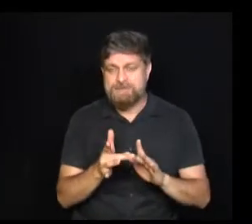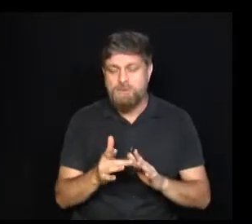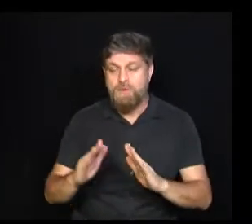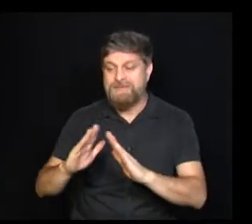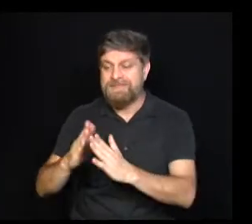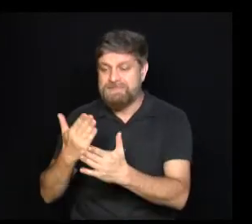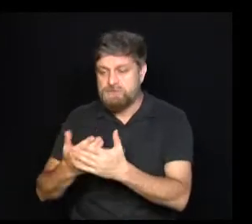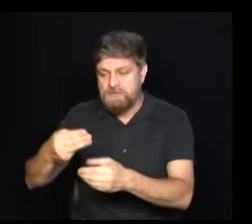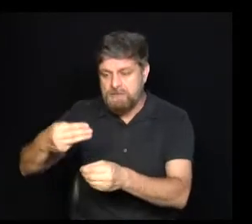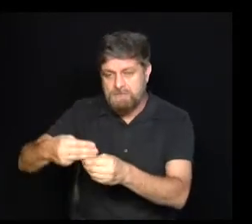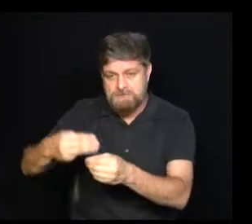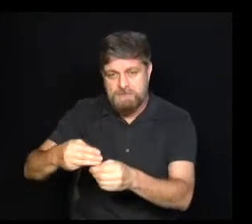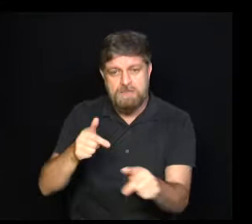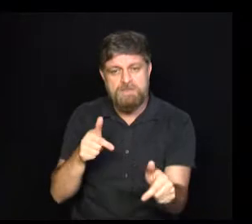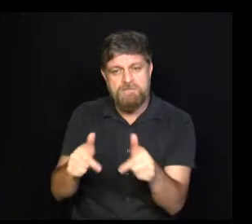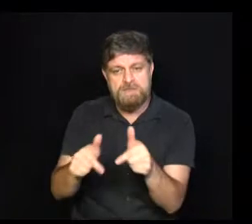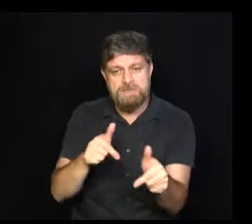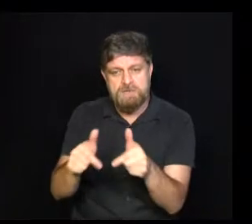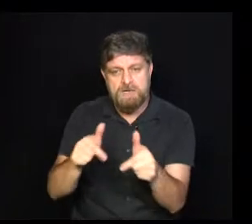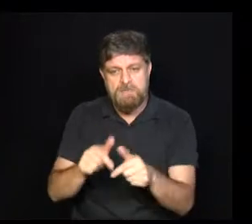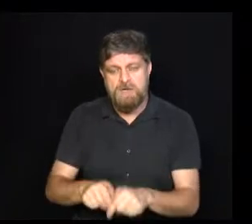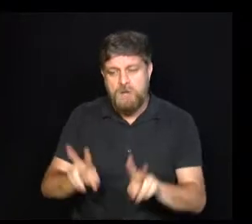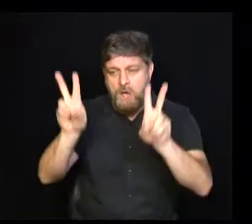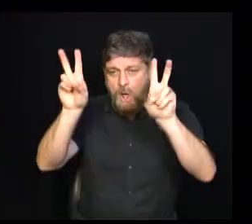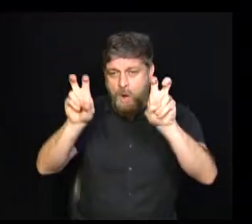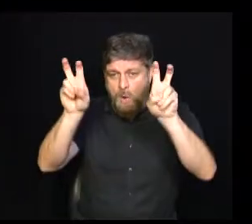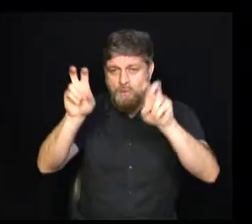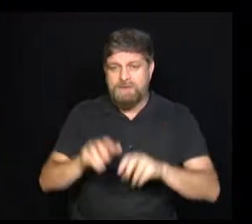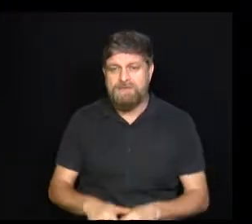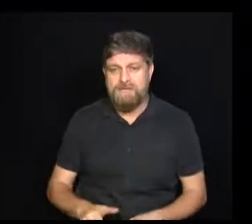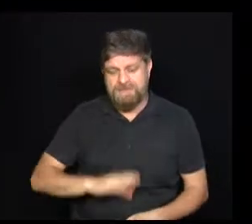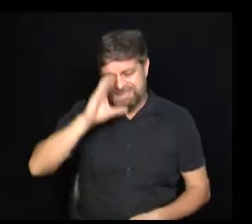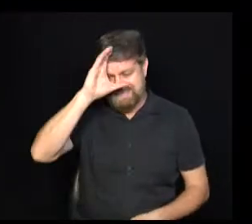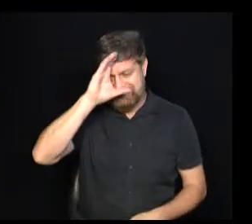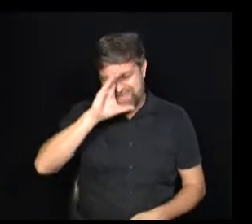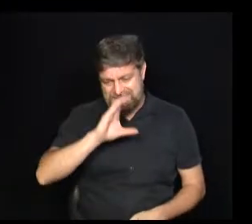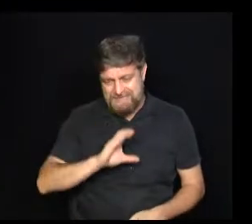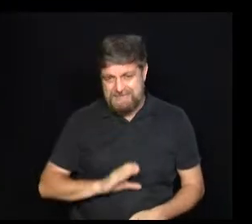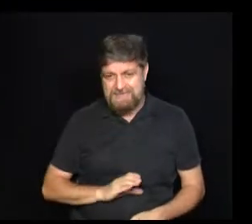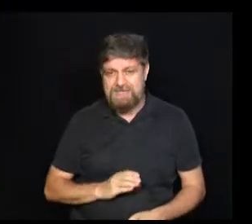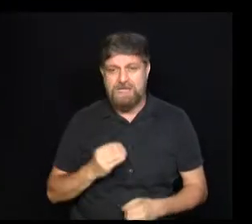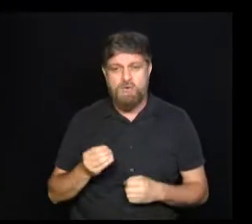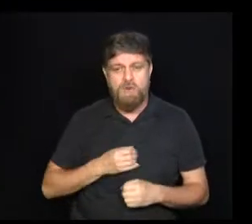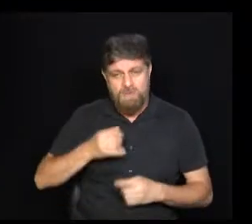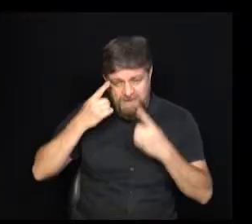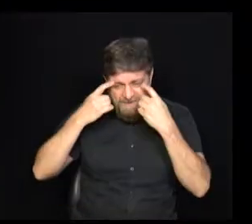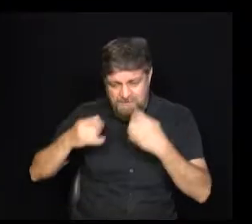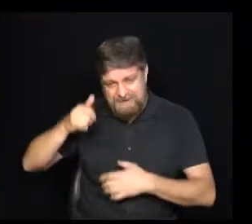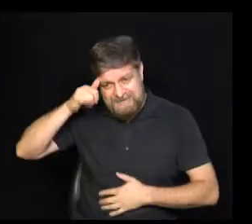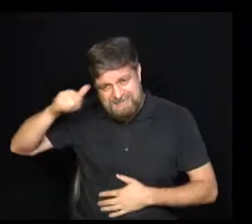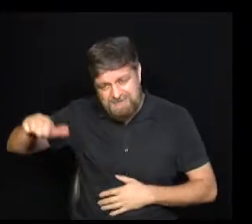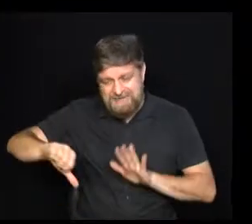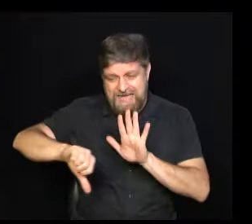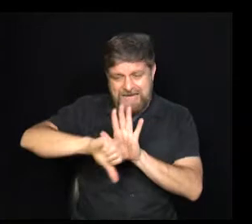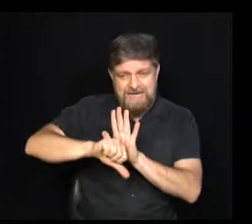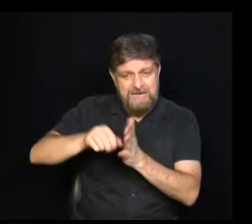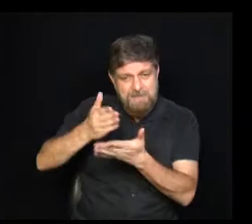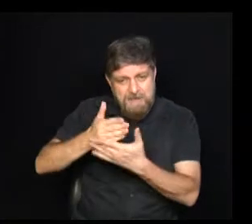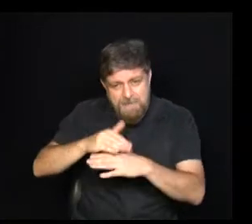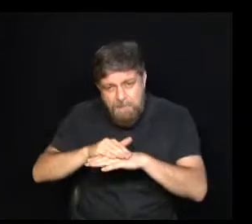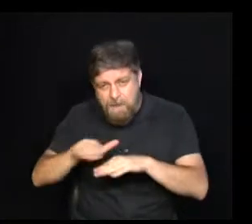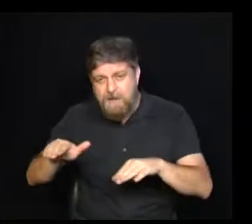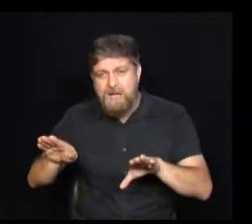escolas municipais as questões voltadas à cidadania, à prevenção à violência, à criminalidade, à questão